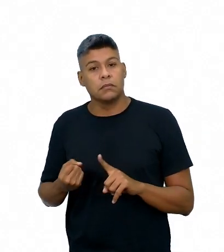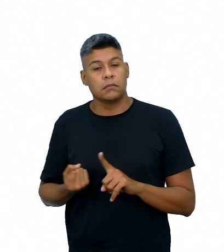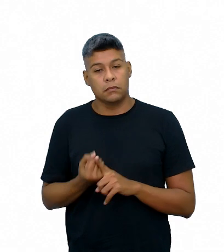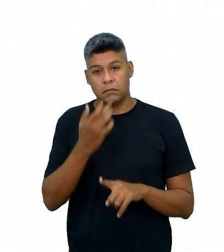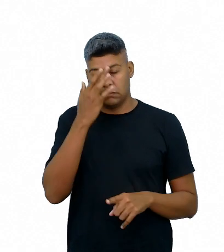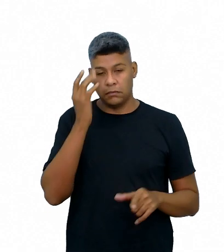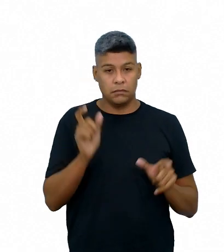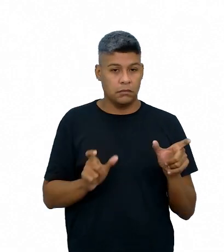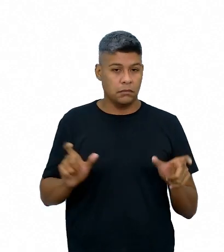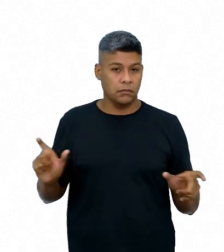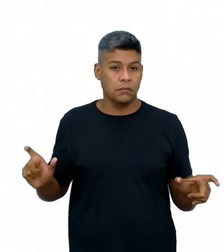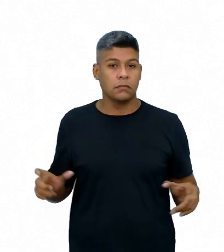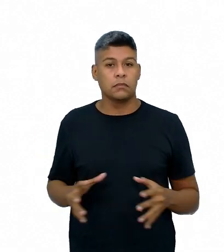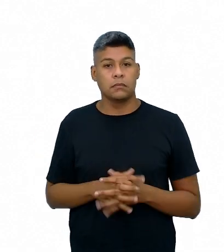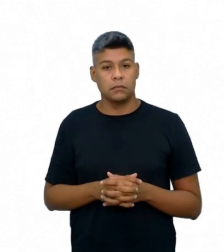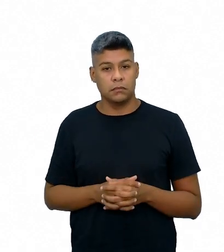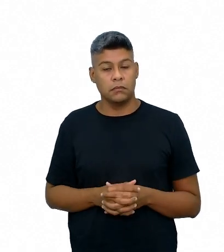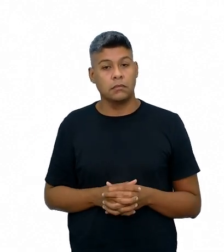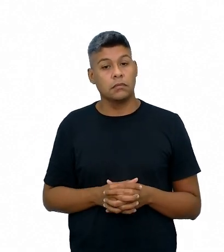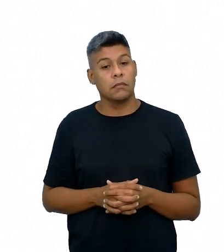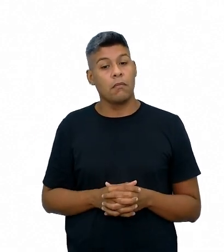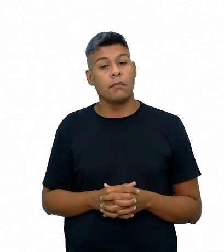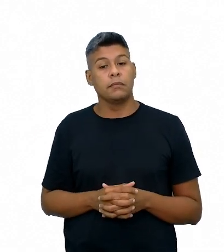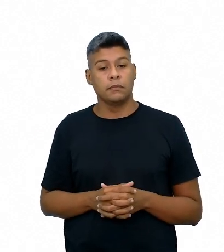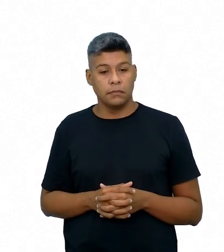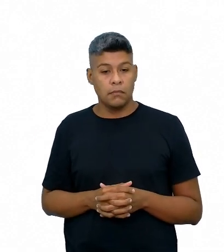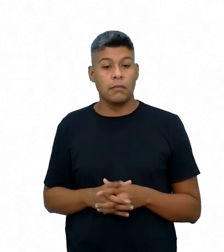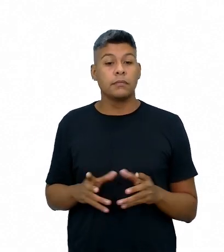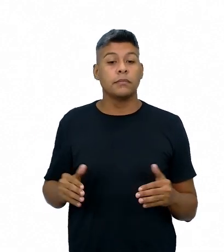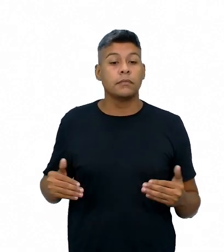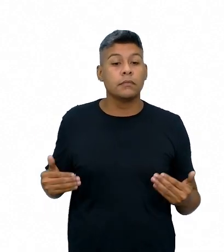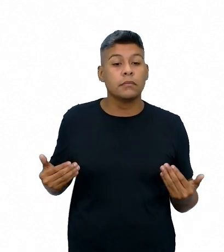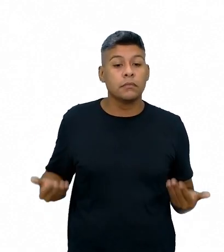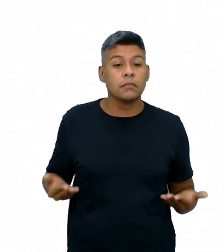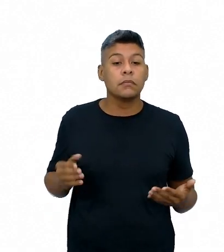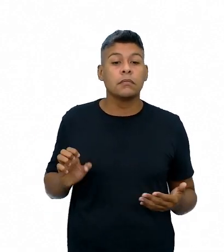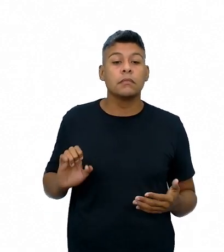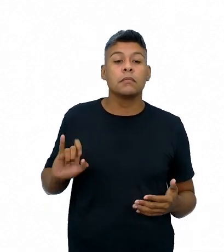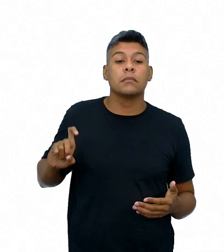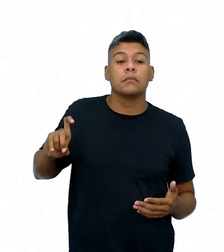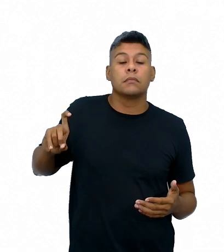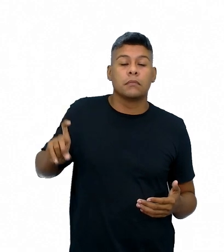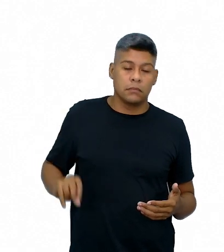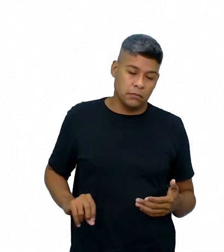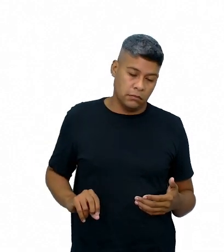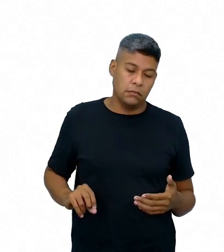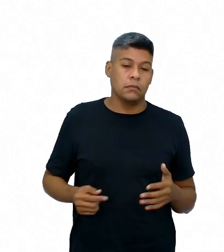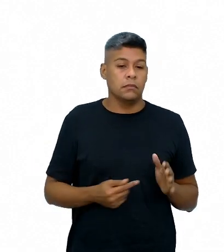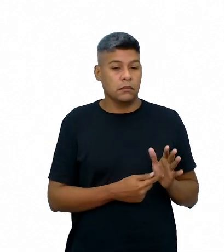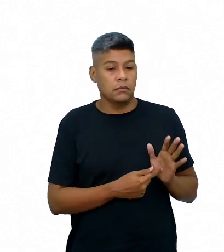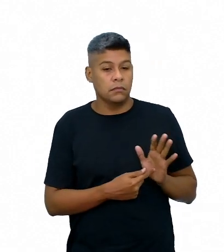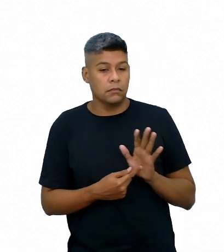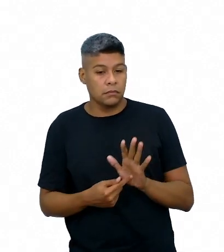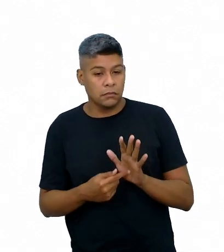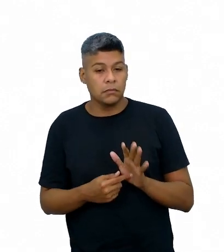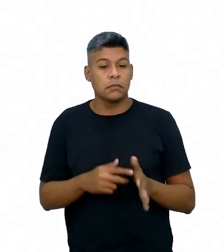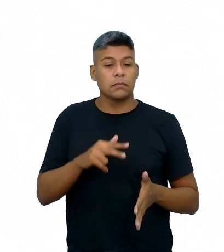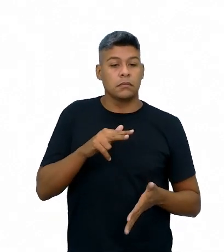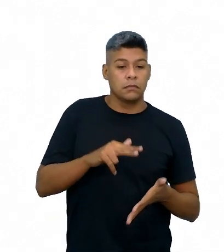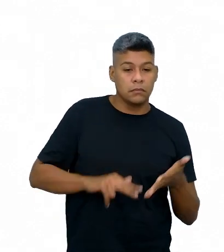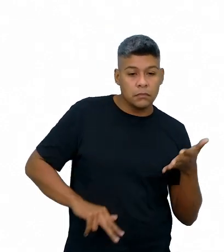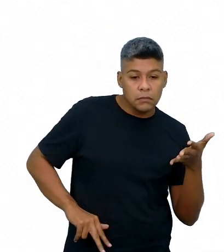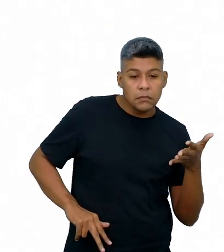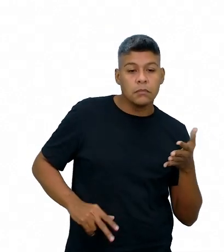que estão sendo formados? Outro, quais são os eixos? Os eixos aqui destacados são